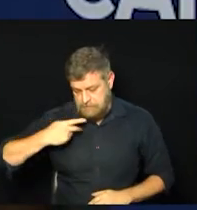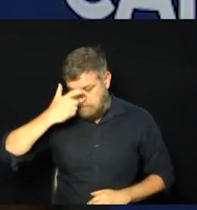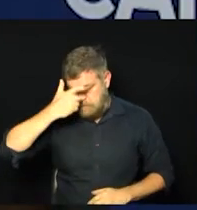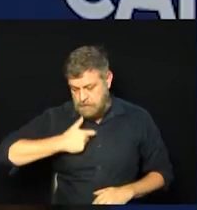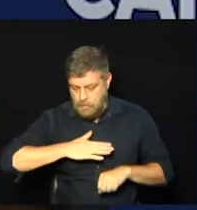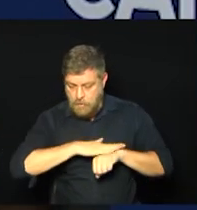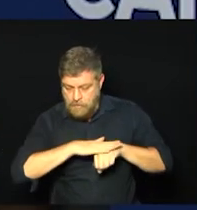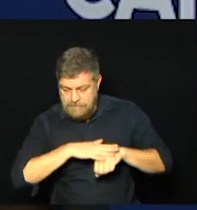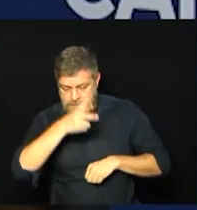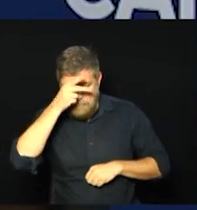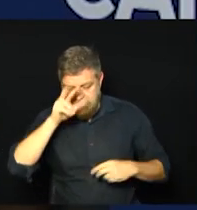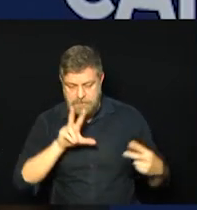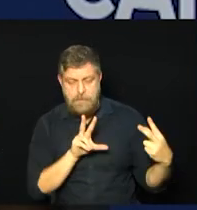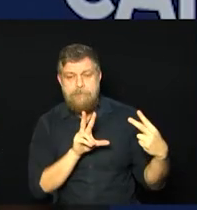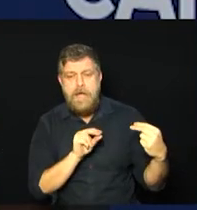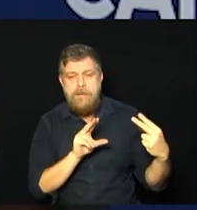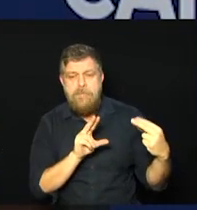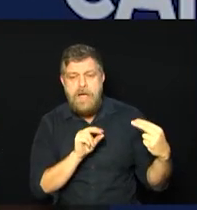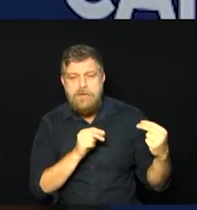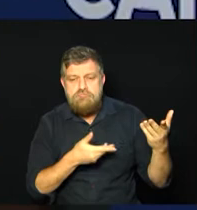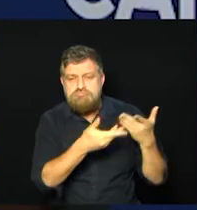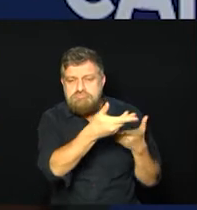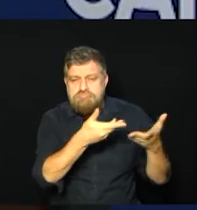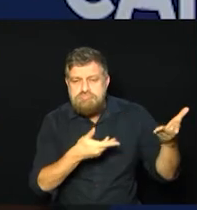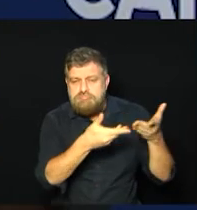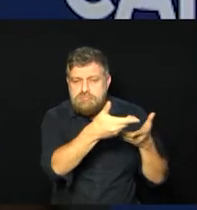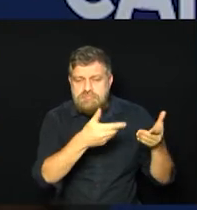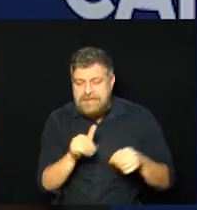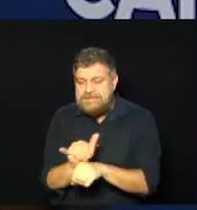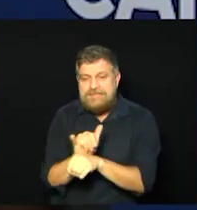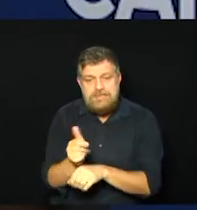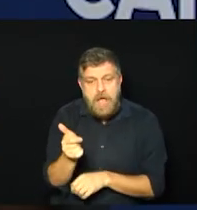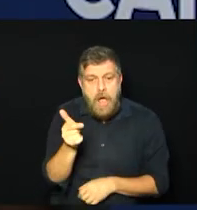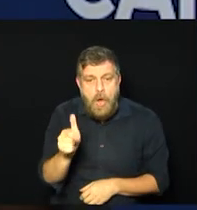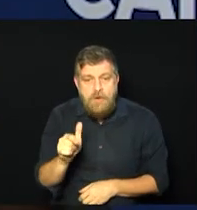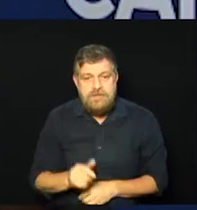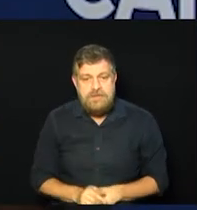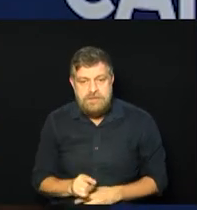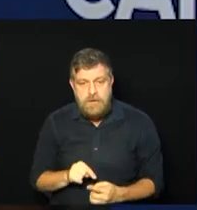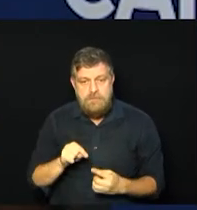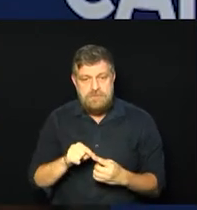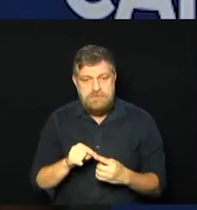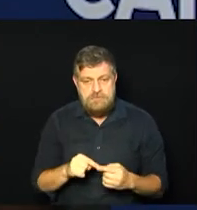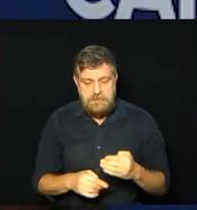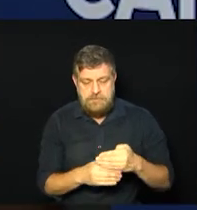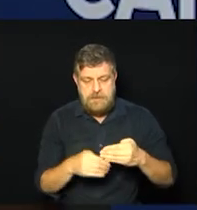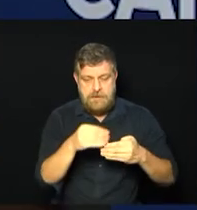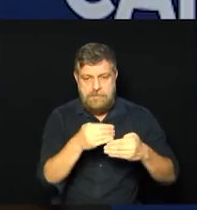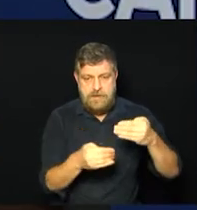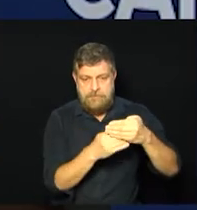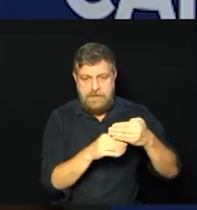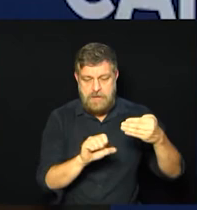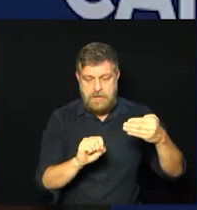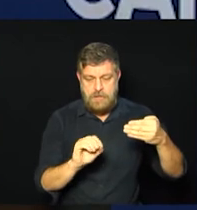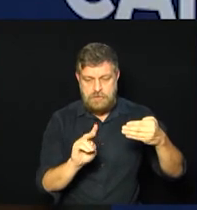o prefeito, sobre a outra alternativa que não fosse a construção da represa lá em Souzas,